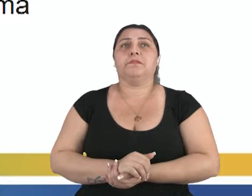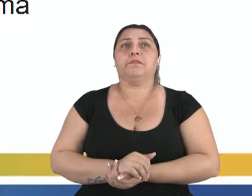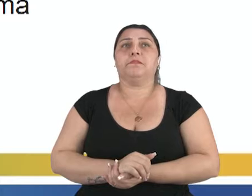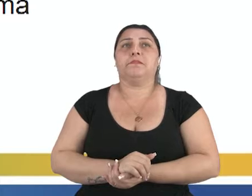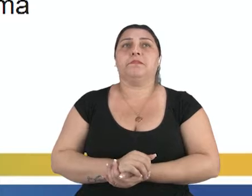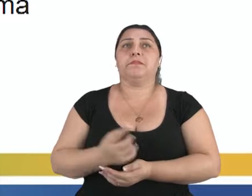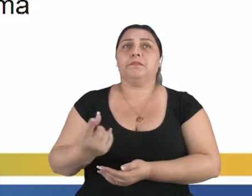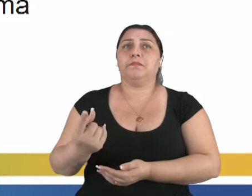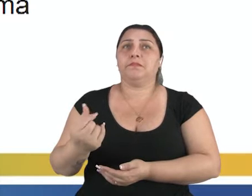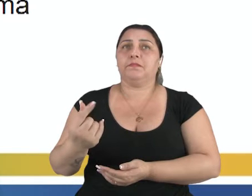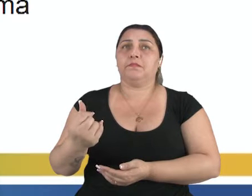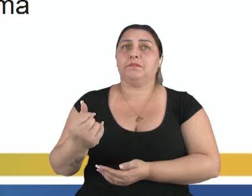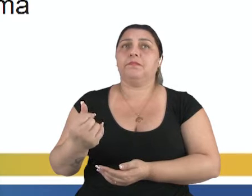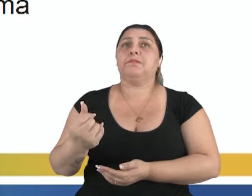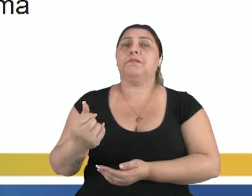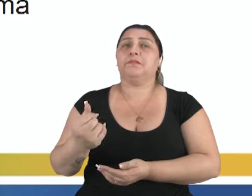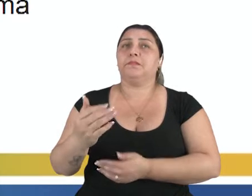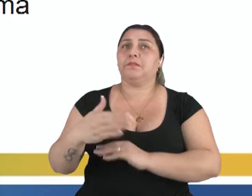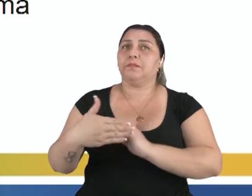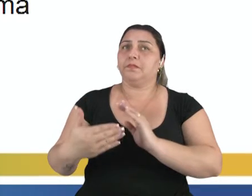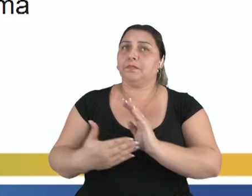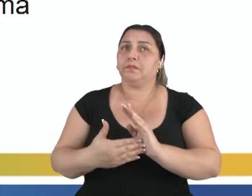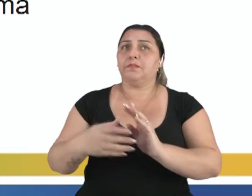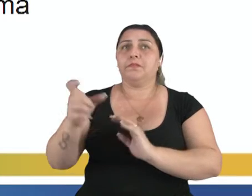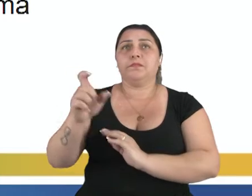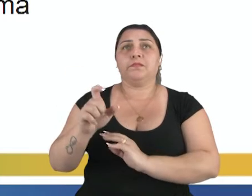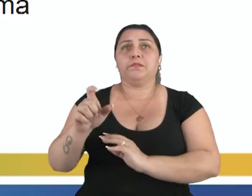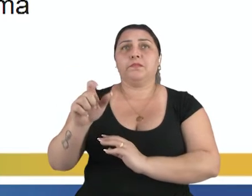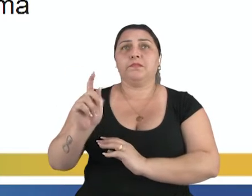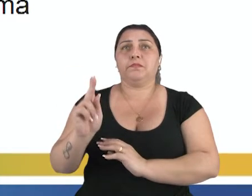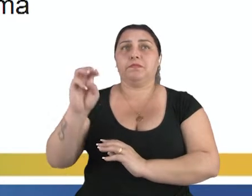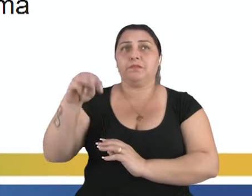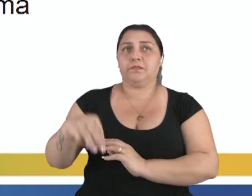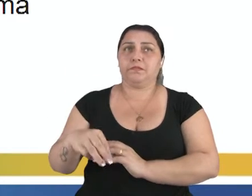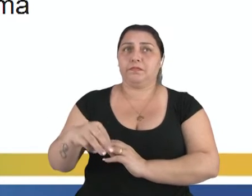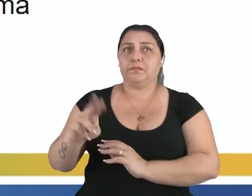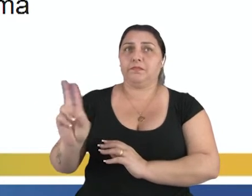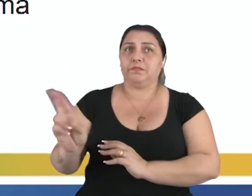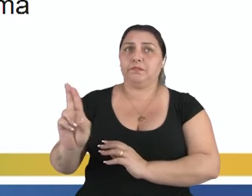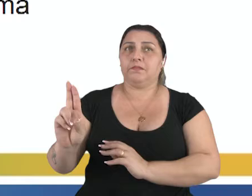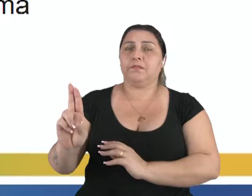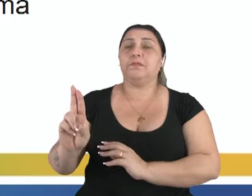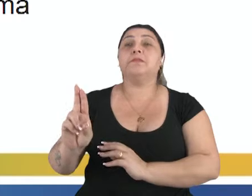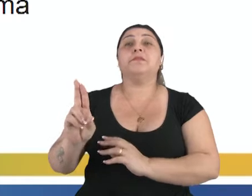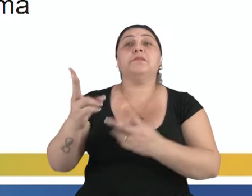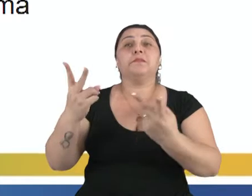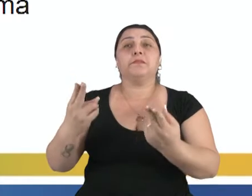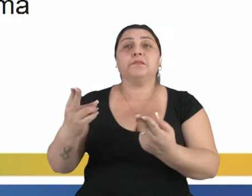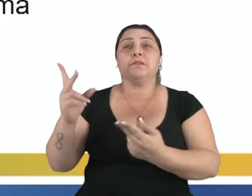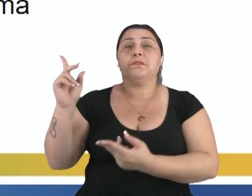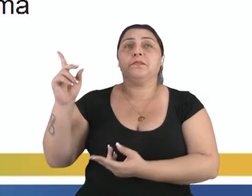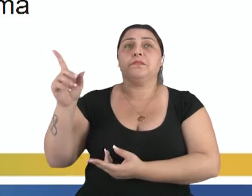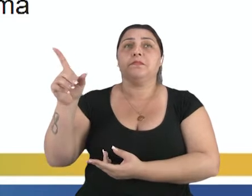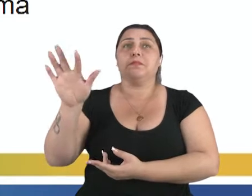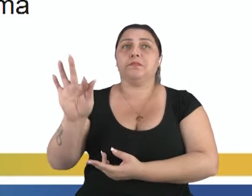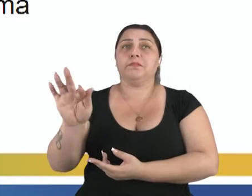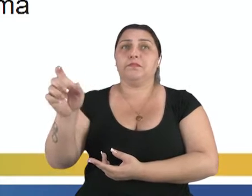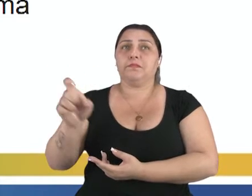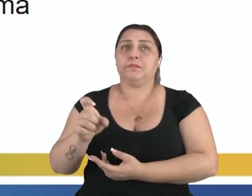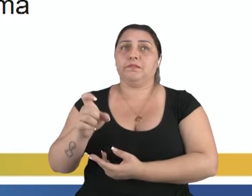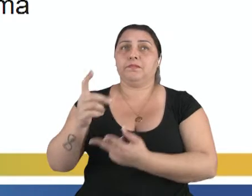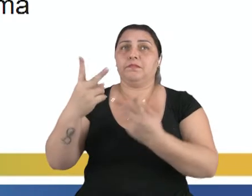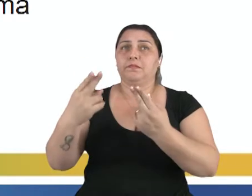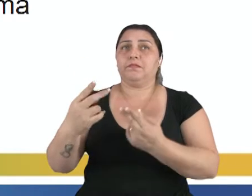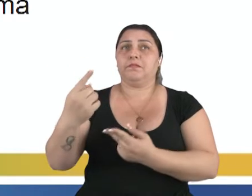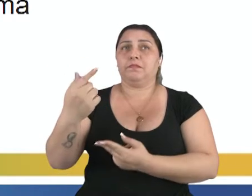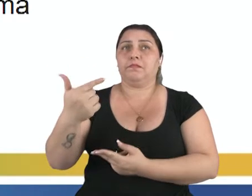quilômetro é dado em reais pela seguinte função. F de x igual a